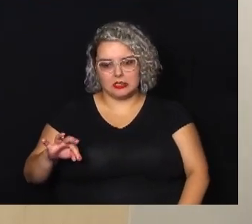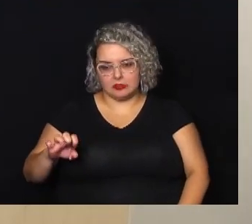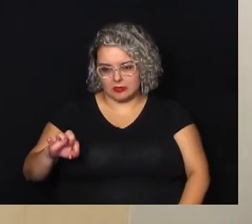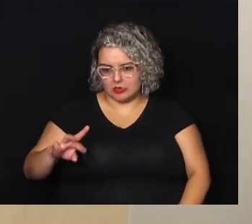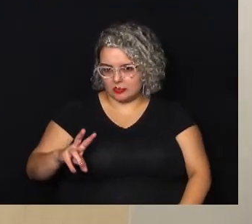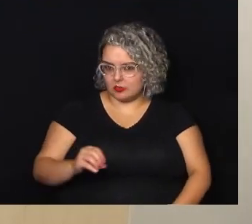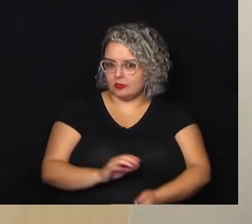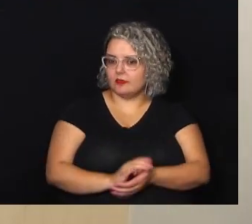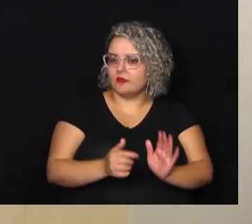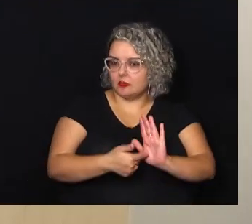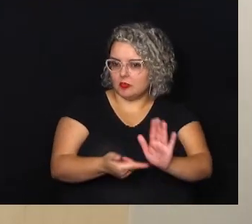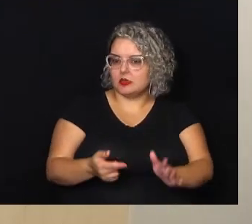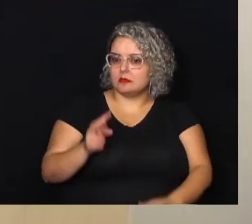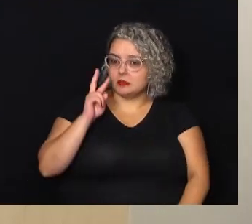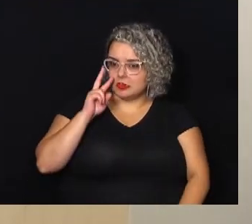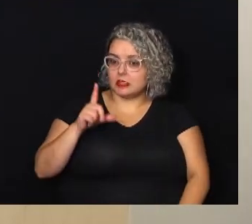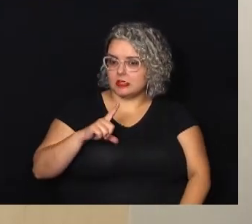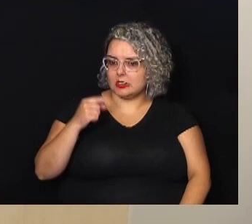terem uma noção.